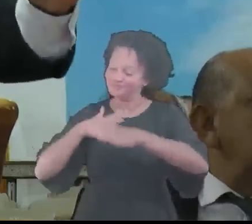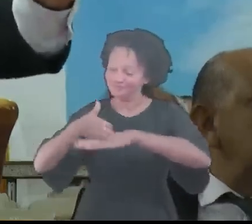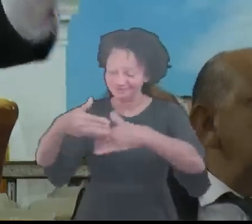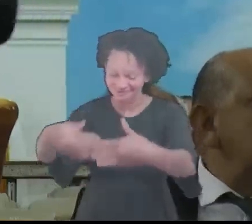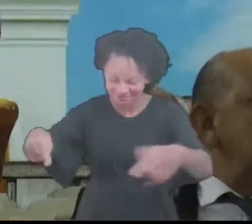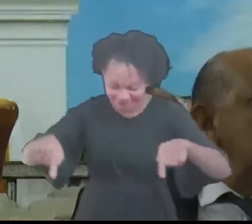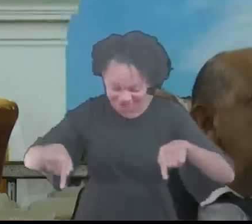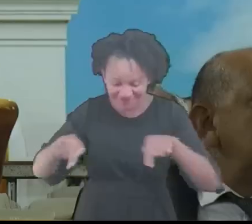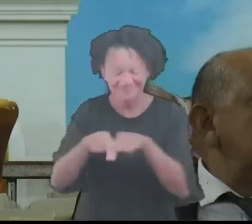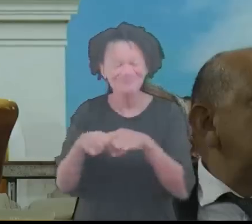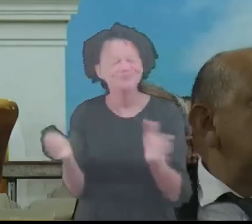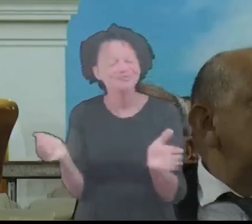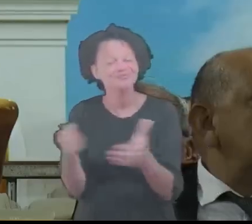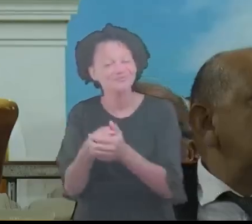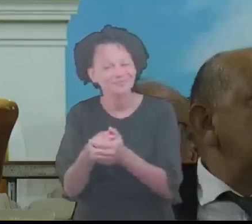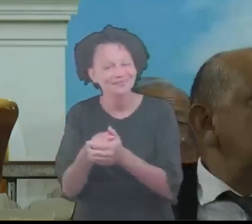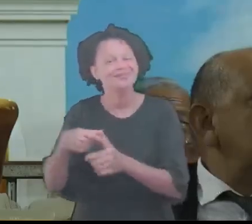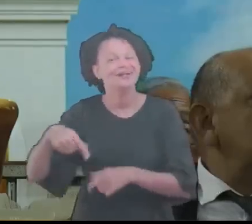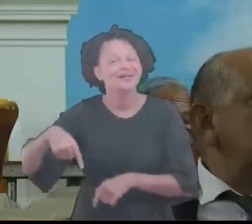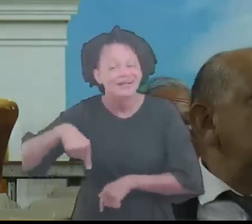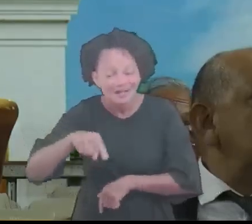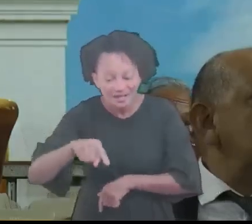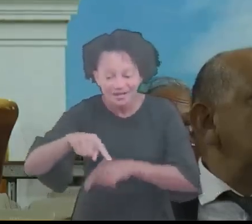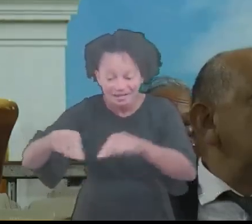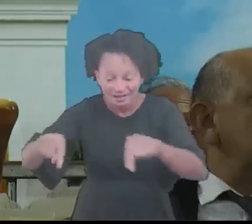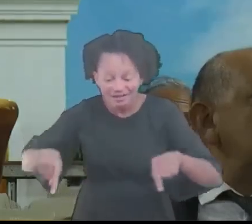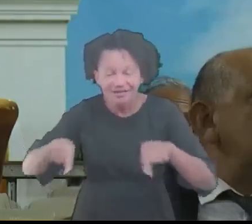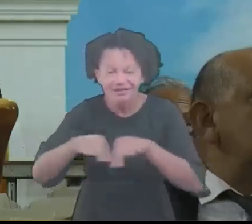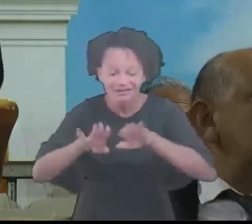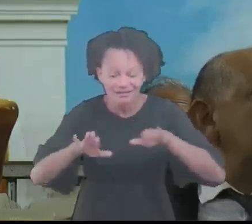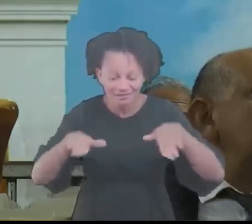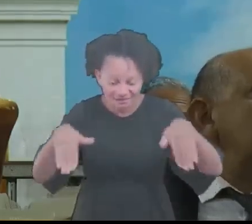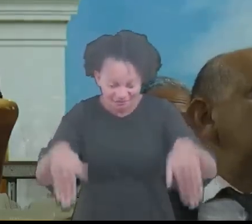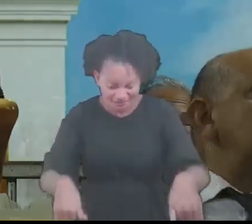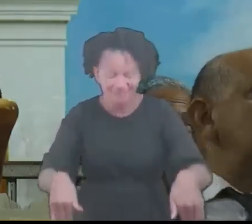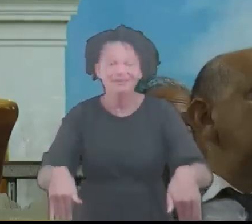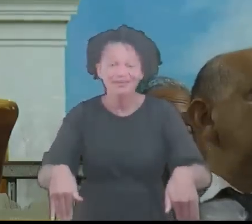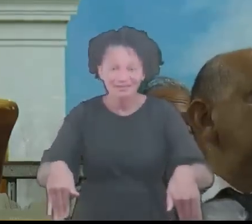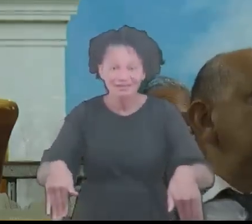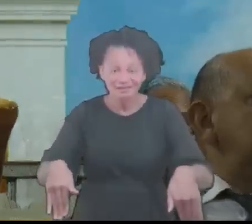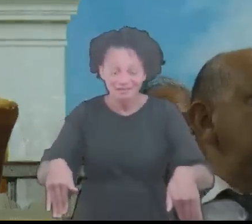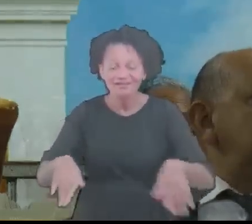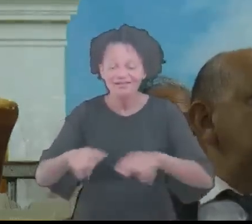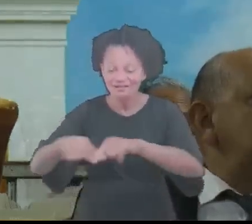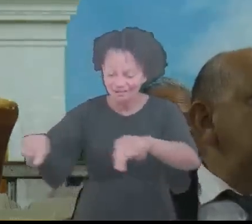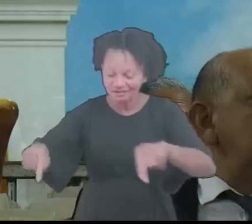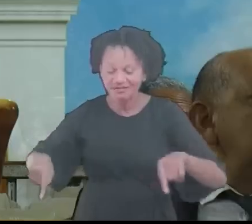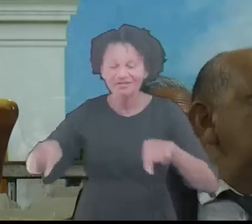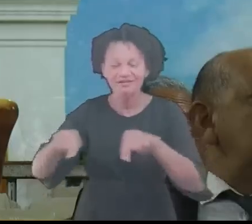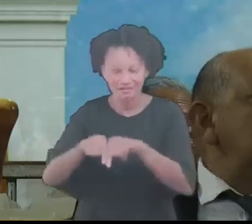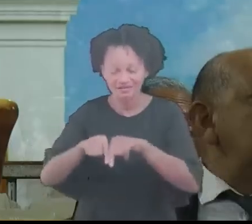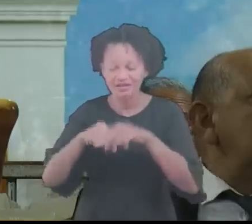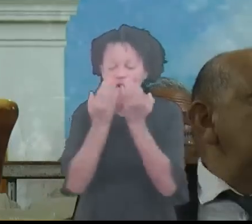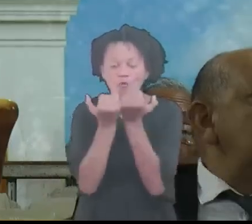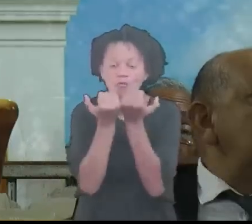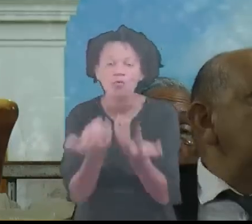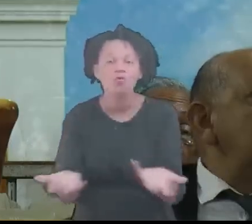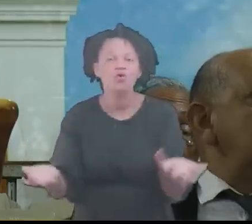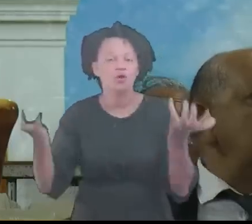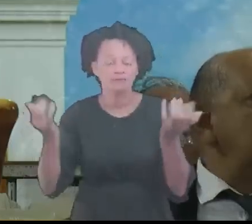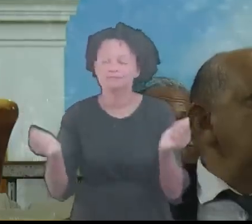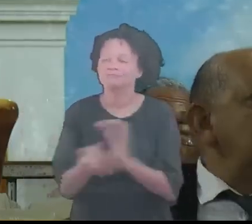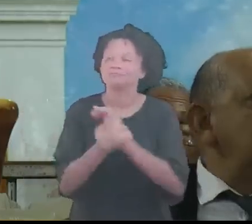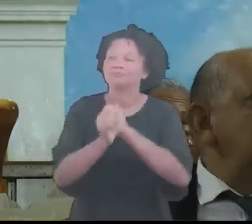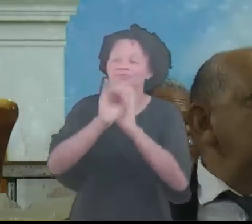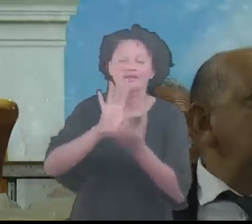recâmara, ela foi para a sala do trono. Ela foi para a sala do banquete.